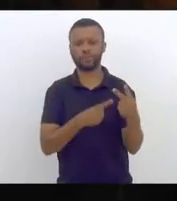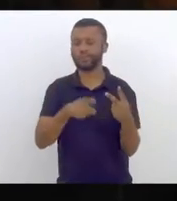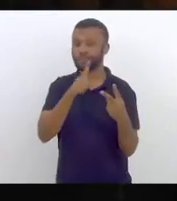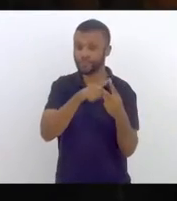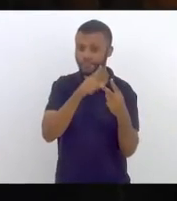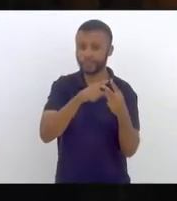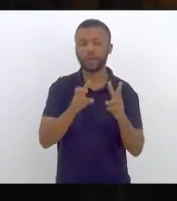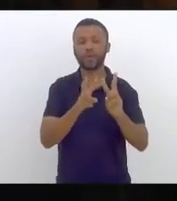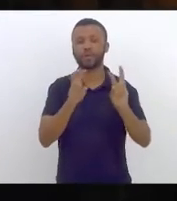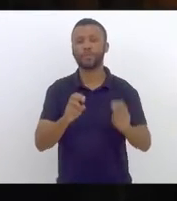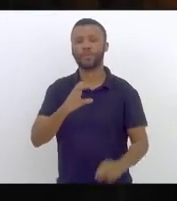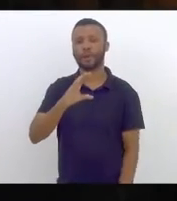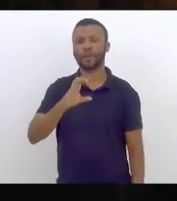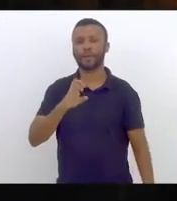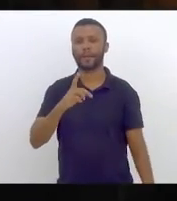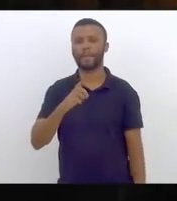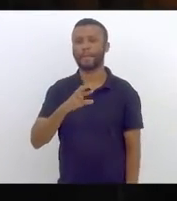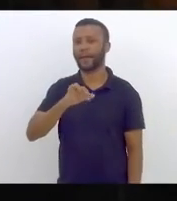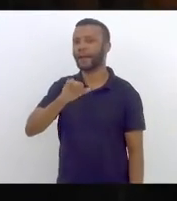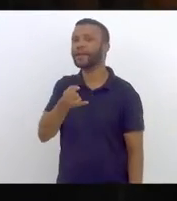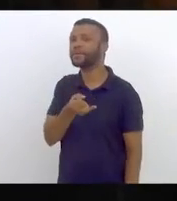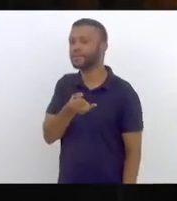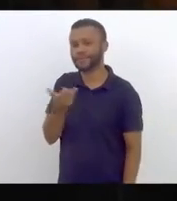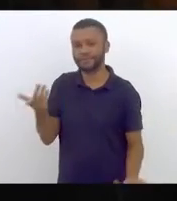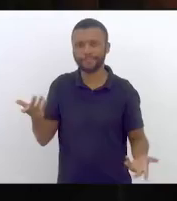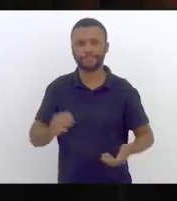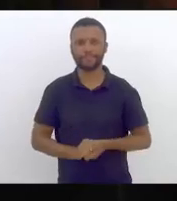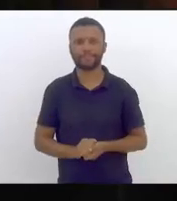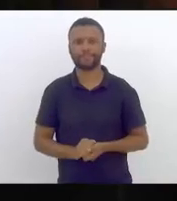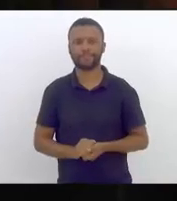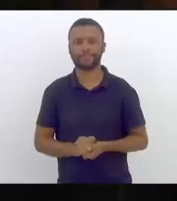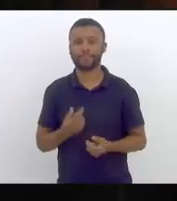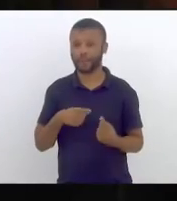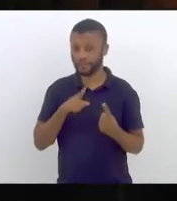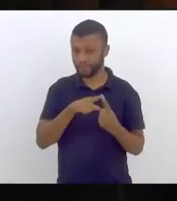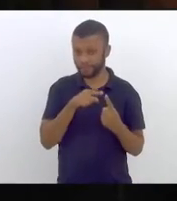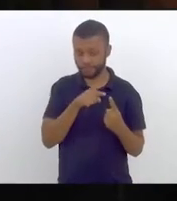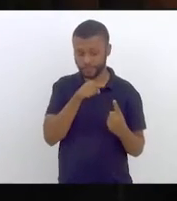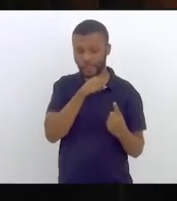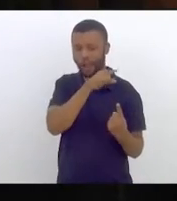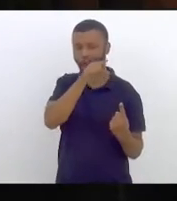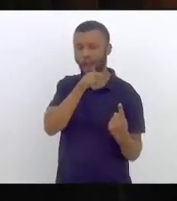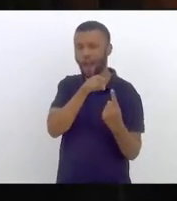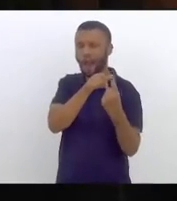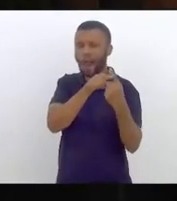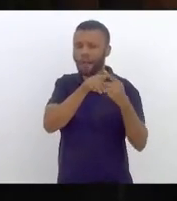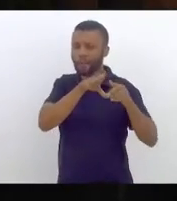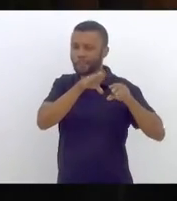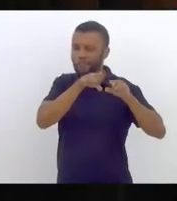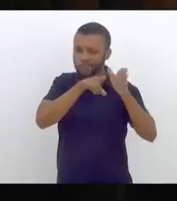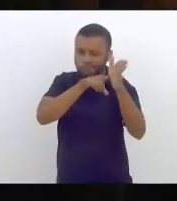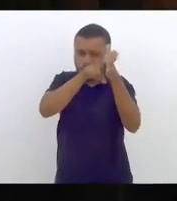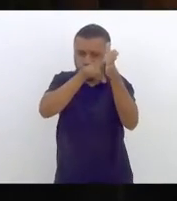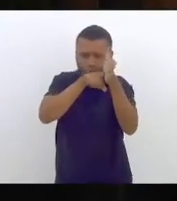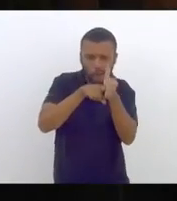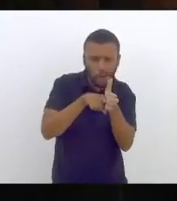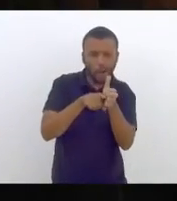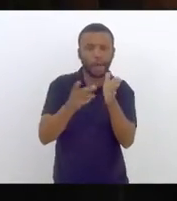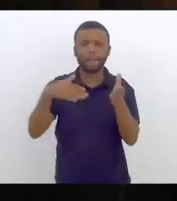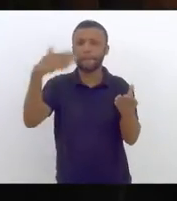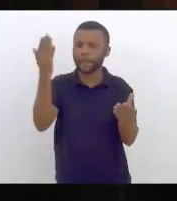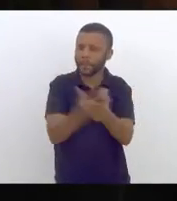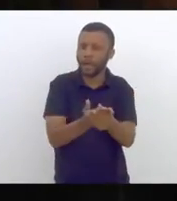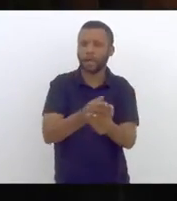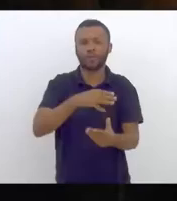à CEPERJ, né? Essa que é alvo aí de investigações no Ministério